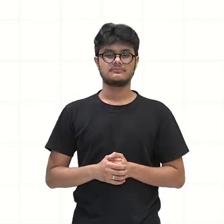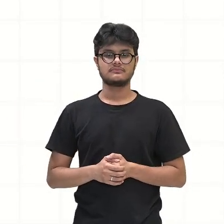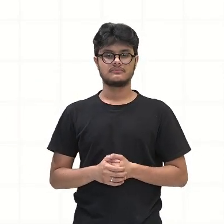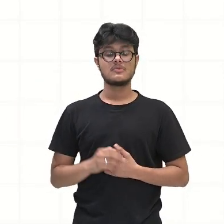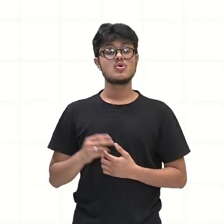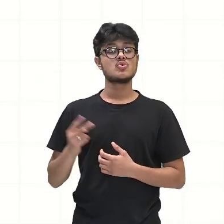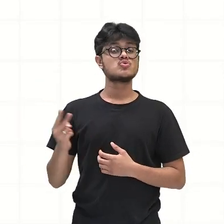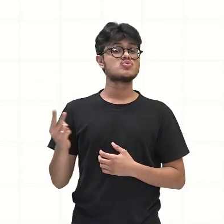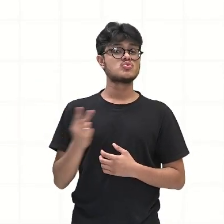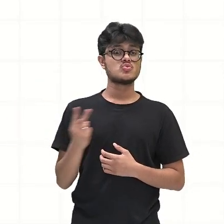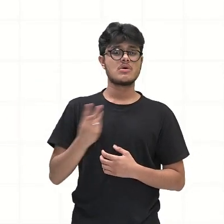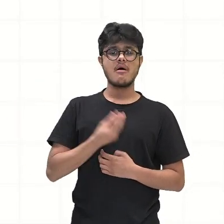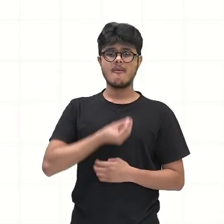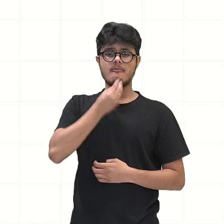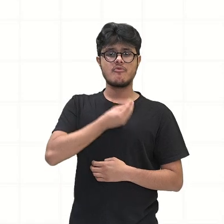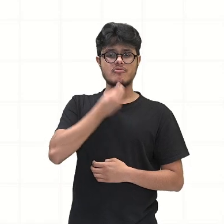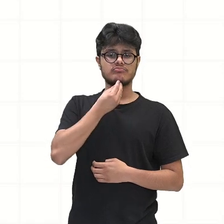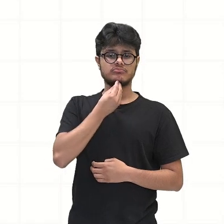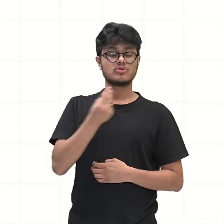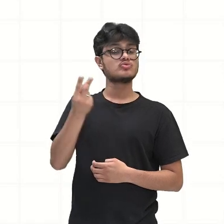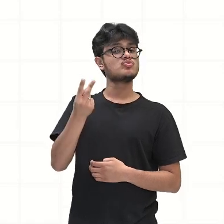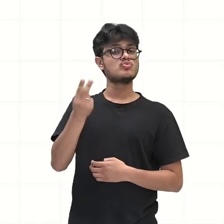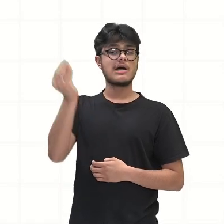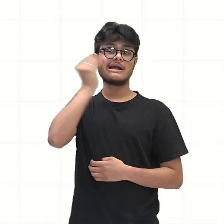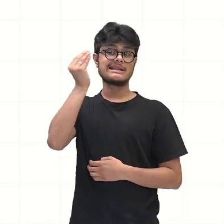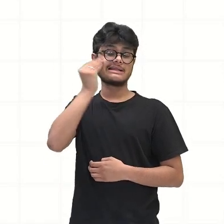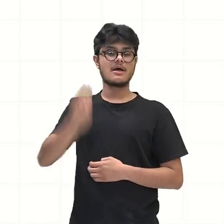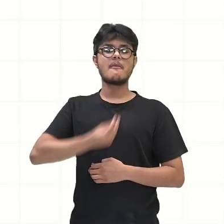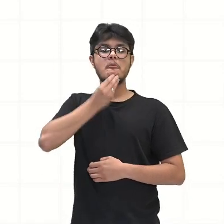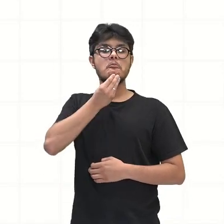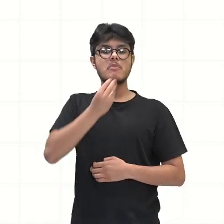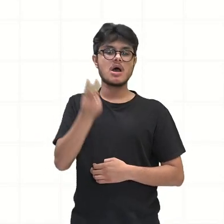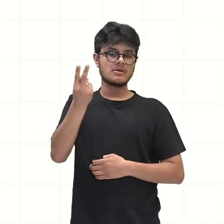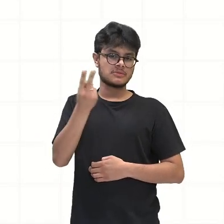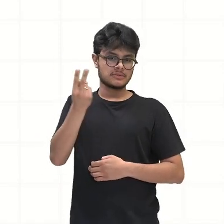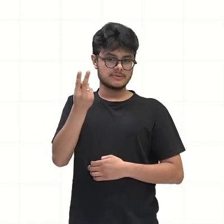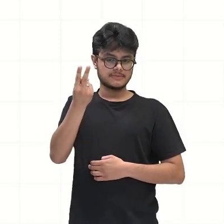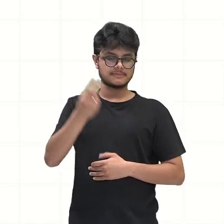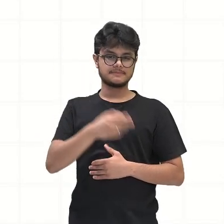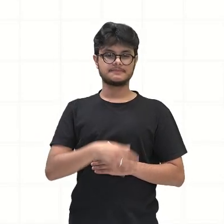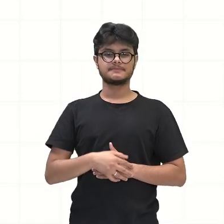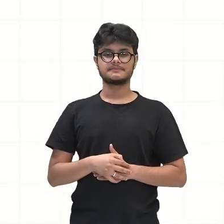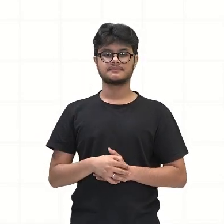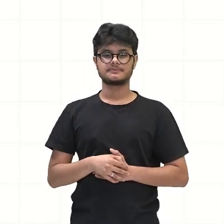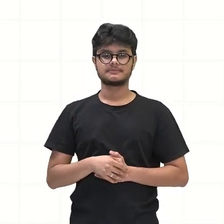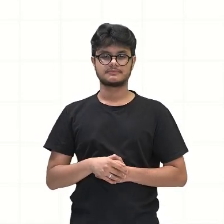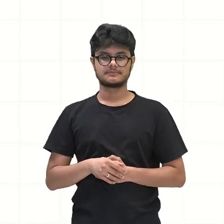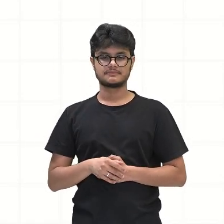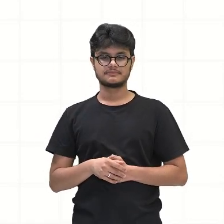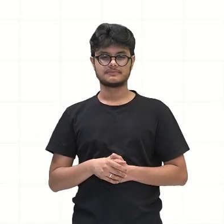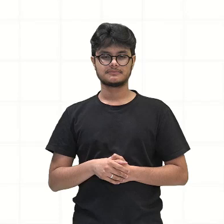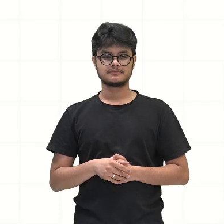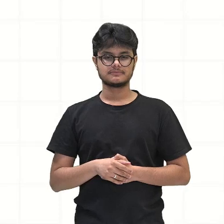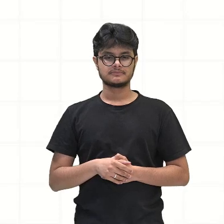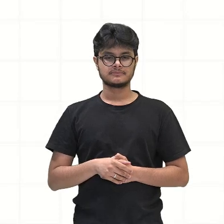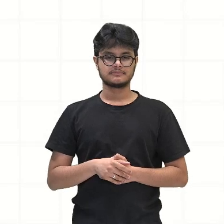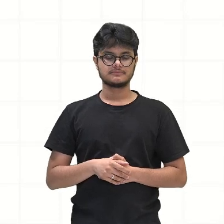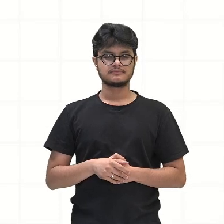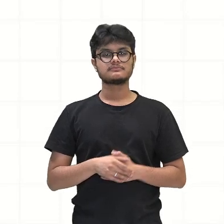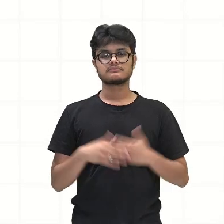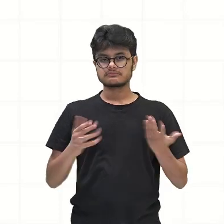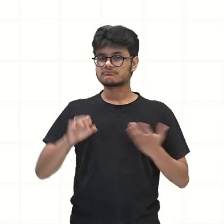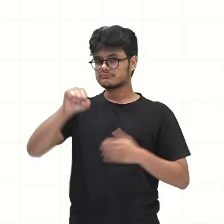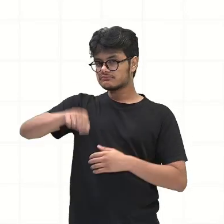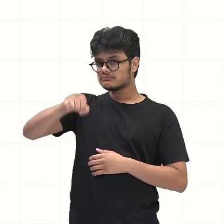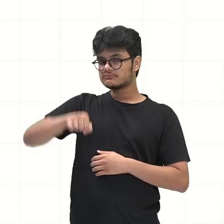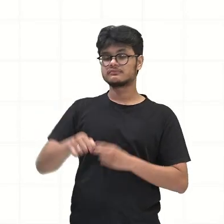2 opções. Então, o 2 ficaria aí na parte de cima, que é o que eu quero. O que eu quero que aconteça, o